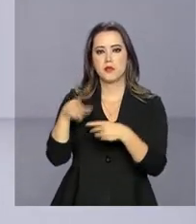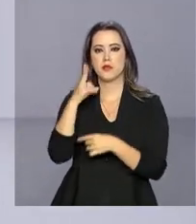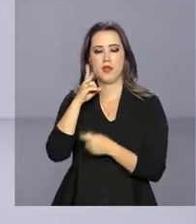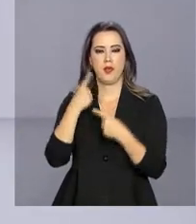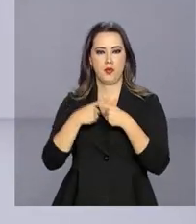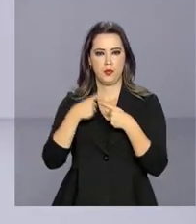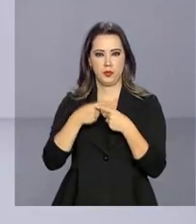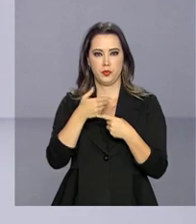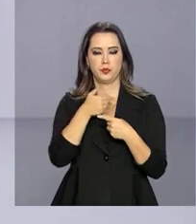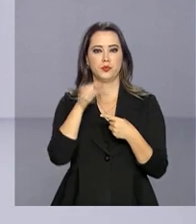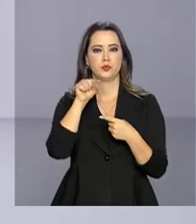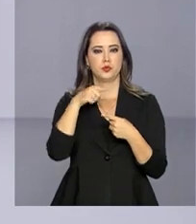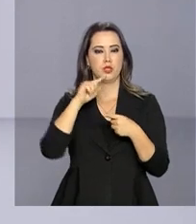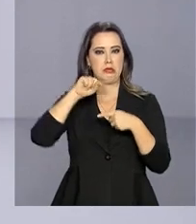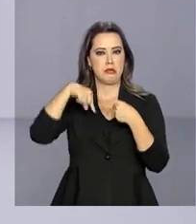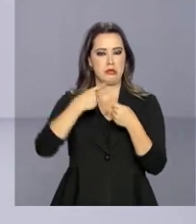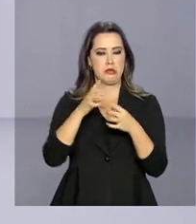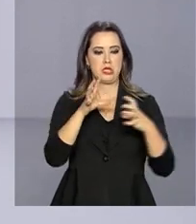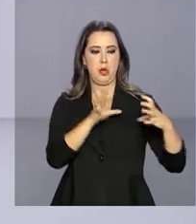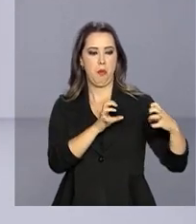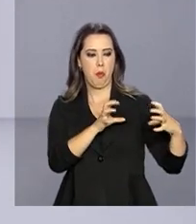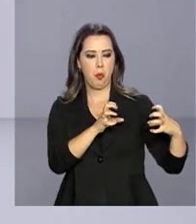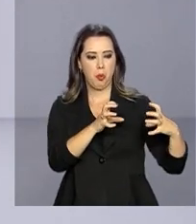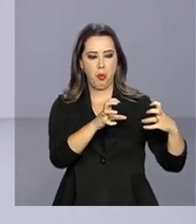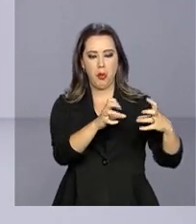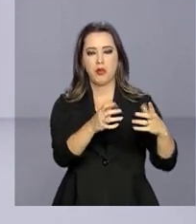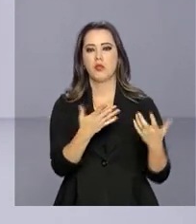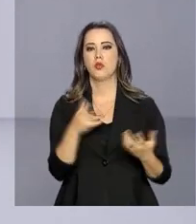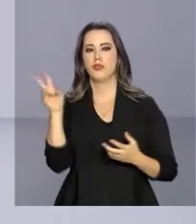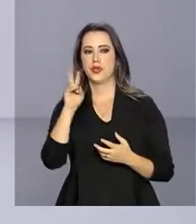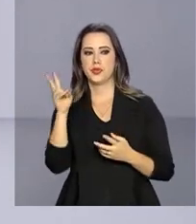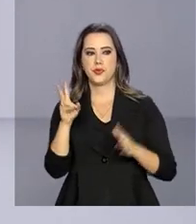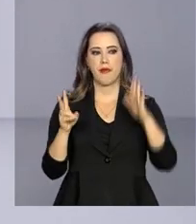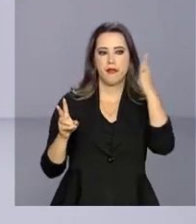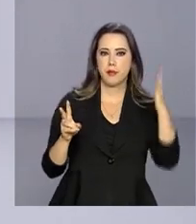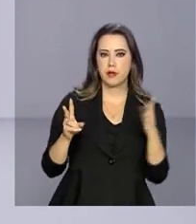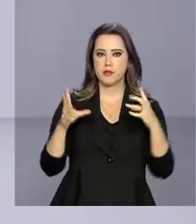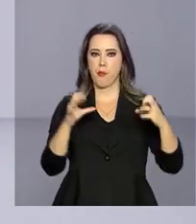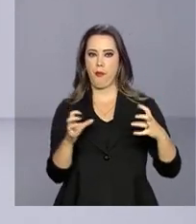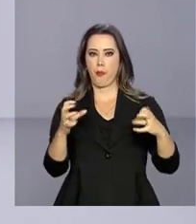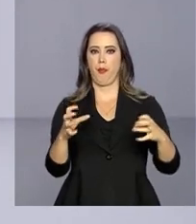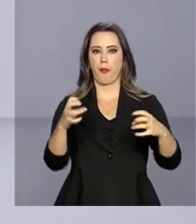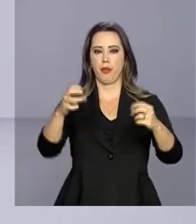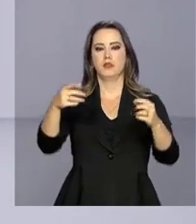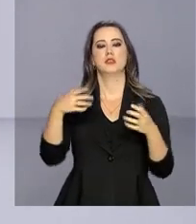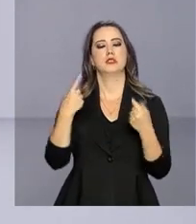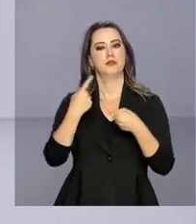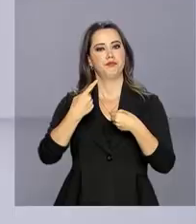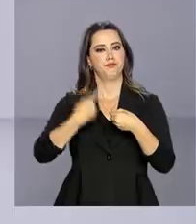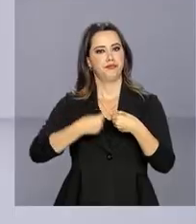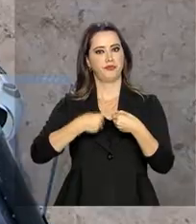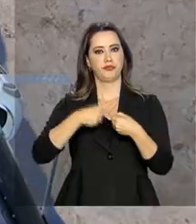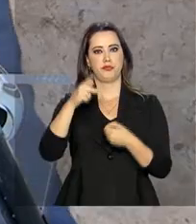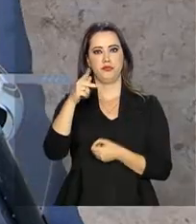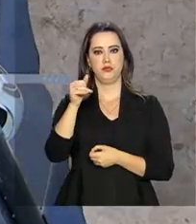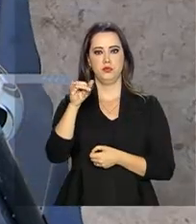tomada pelo governo federal após conflito entre brasileiros e venezuelanos na região de pacaraíma